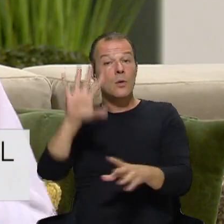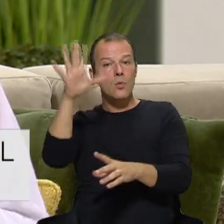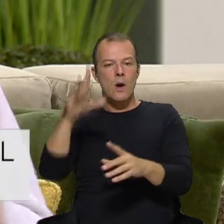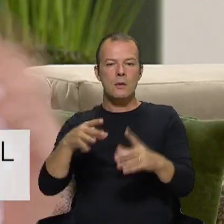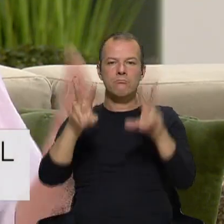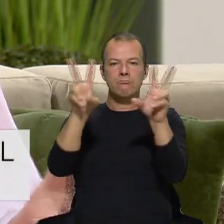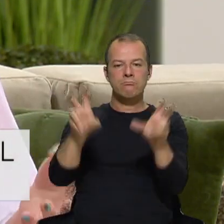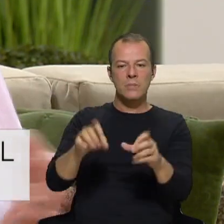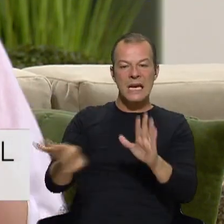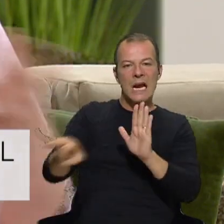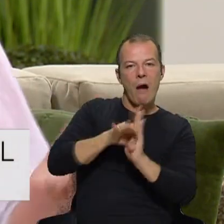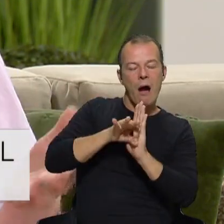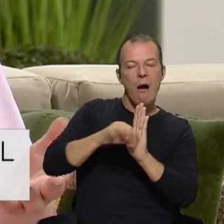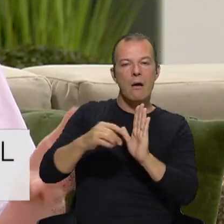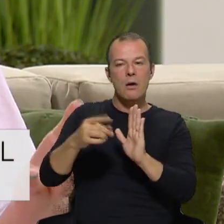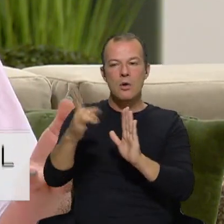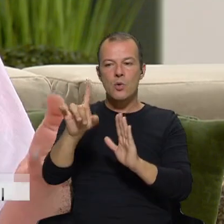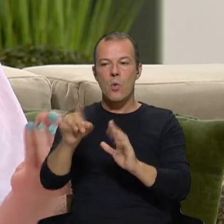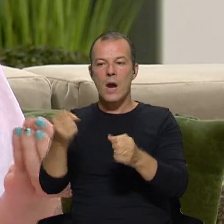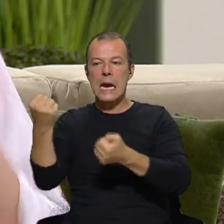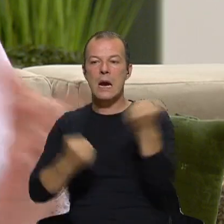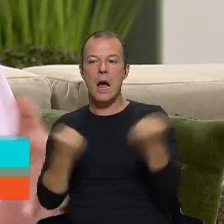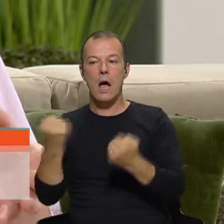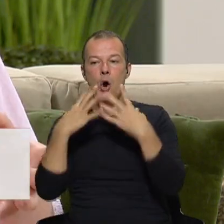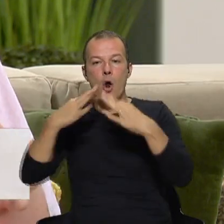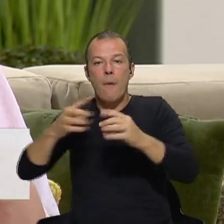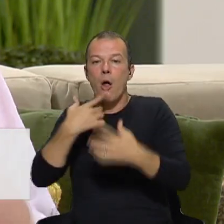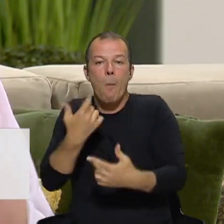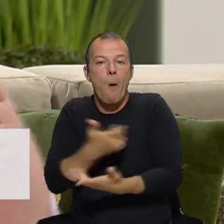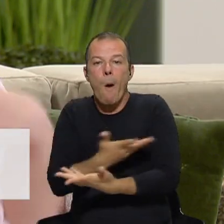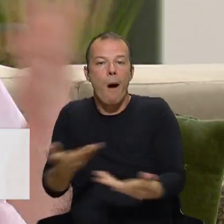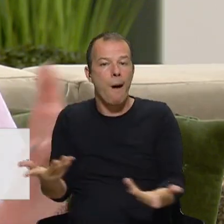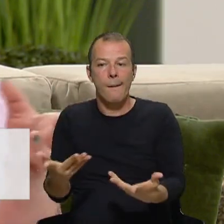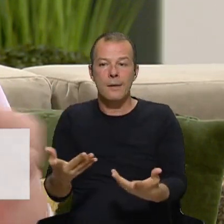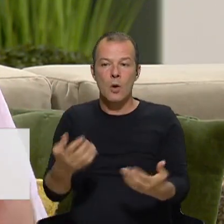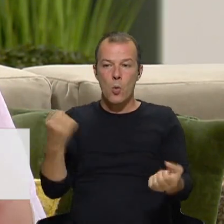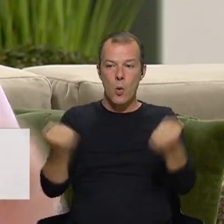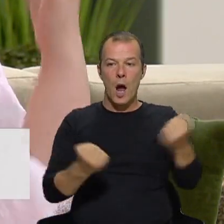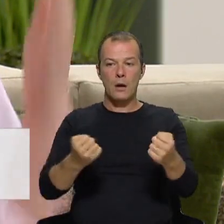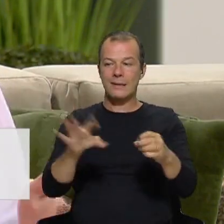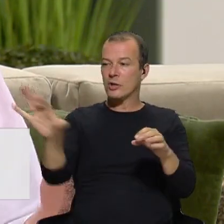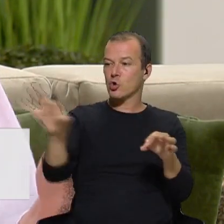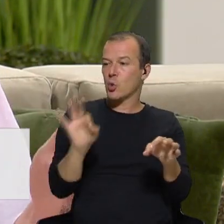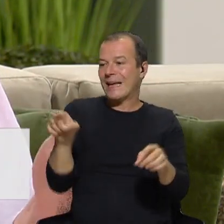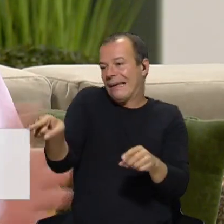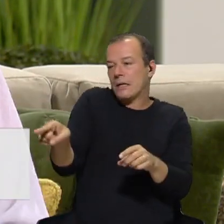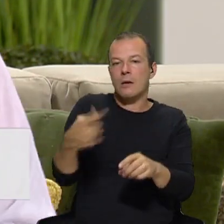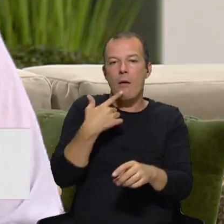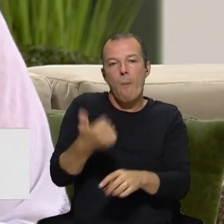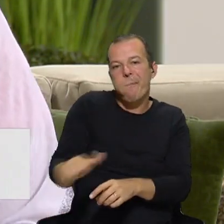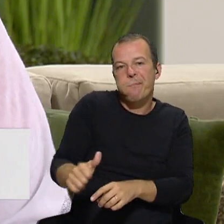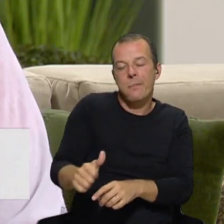quando falamos em tirar a carta, não é um carro... normal. Não é um carro que eu possa escolher. Tem que ser um carro este.